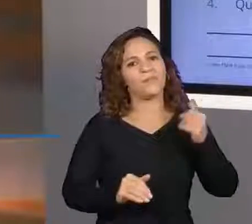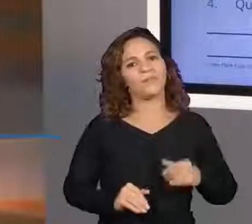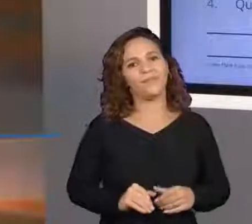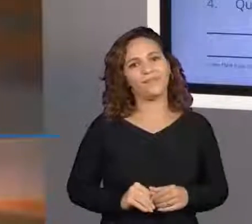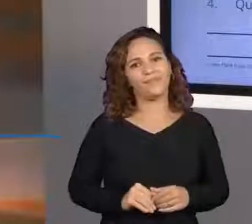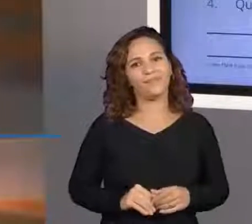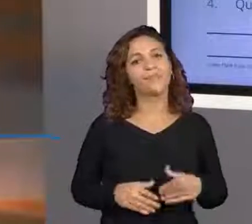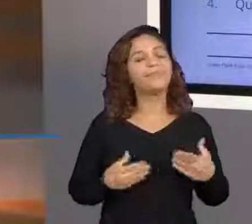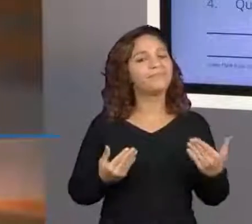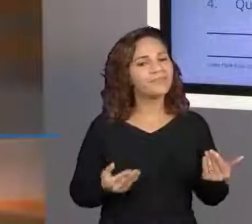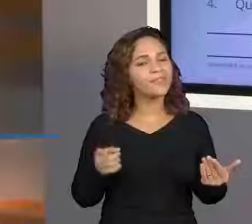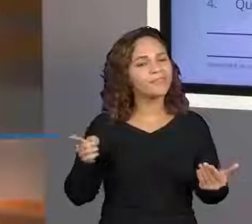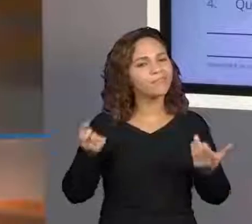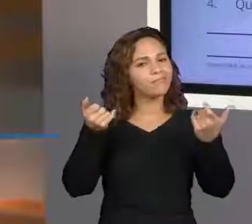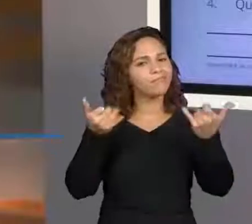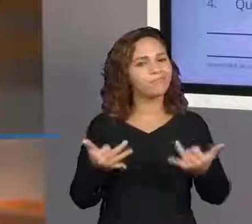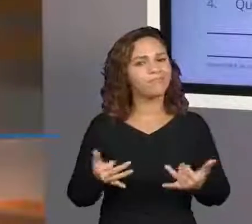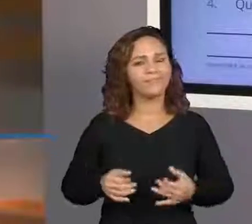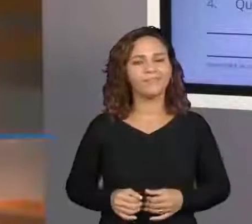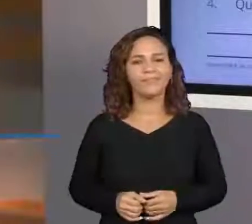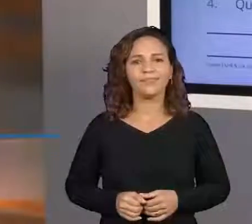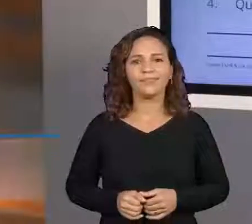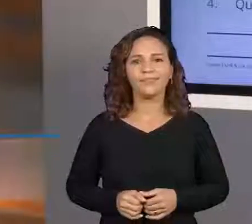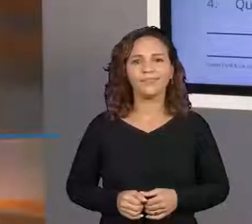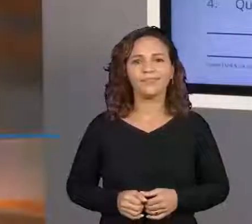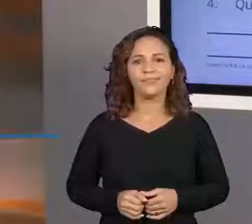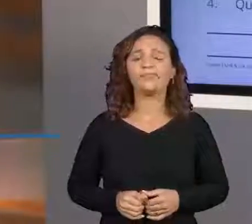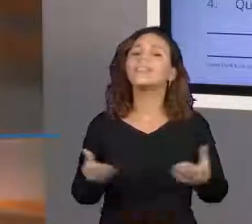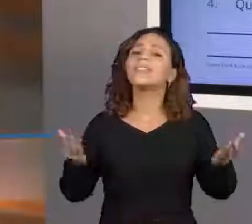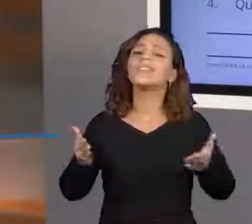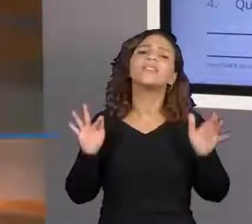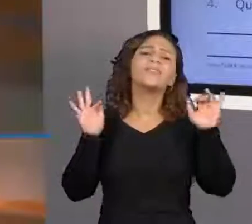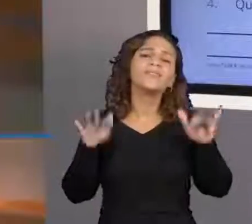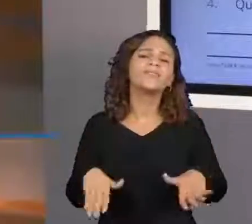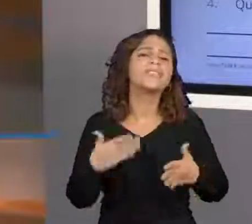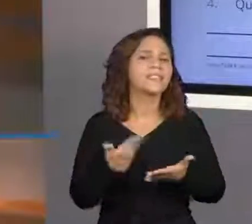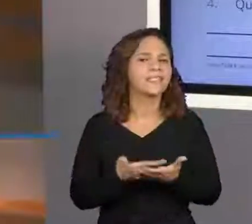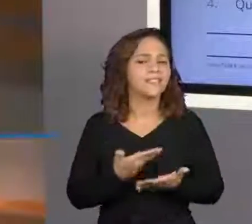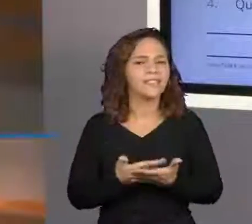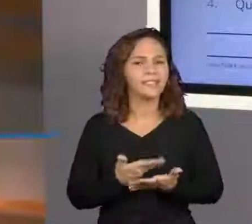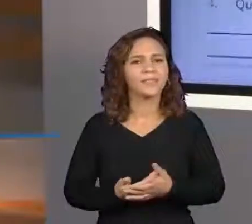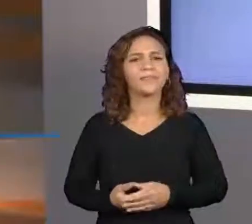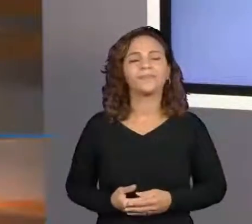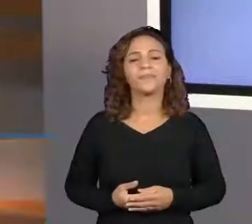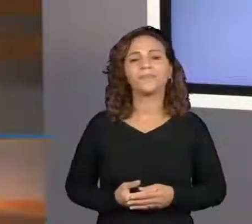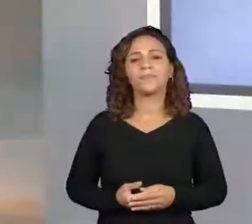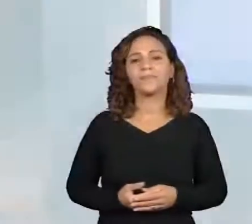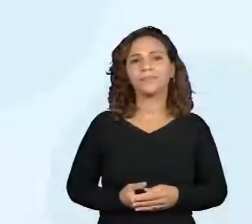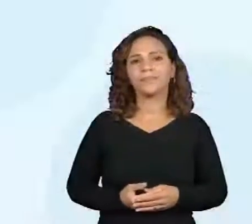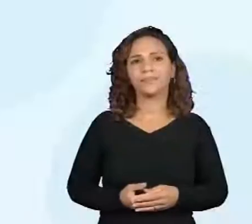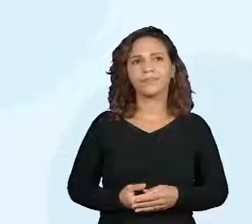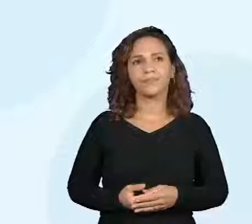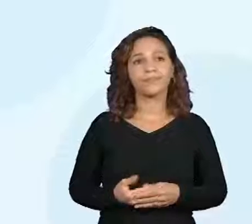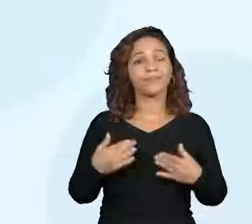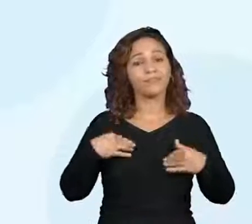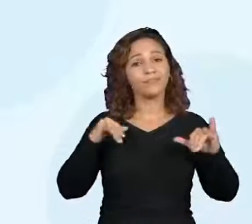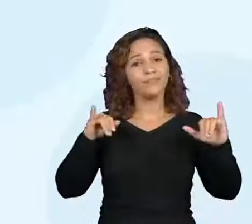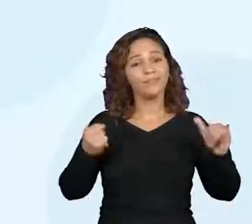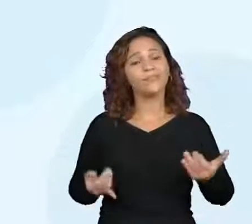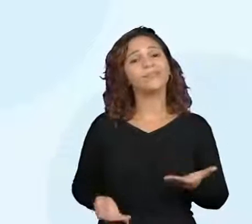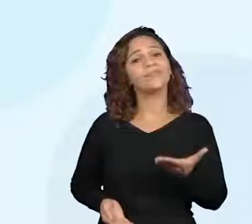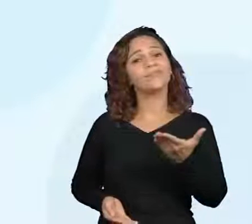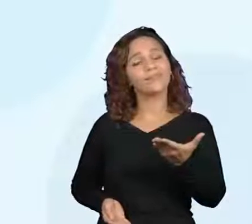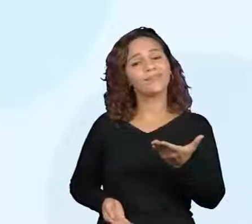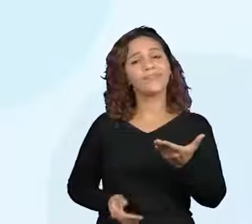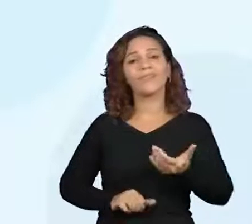o narrador está querendo falar sobre isso. Estamos chegando aí no finalzinho da nossa aula Então, eu vou falar para vocês aqui, deixar para